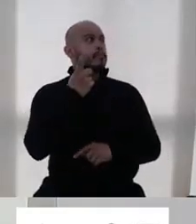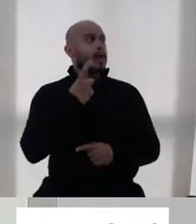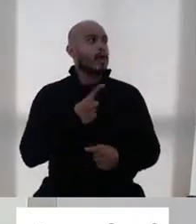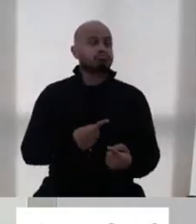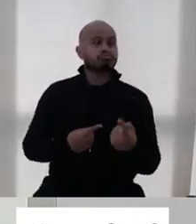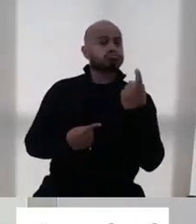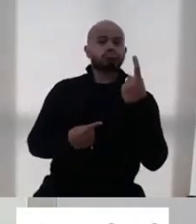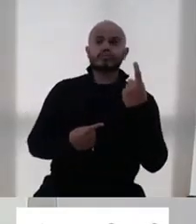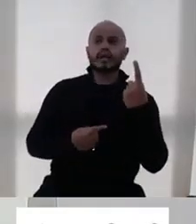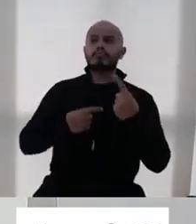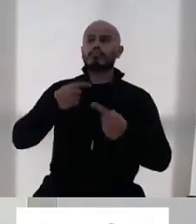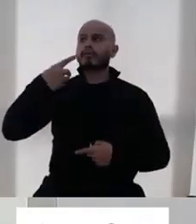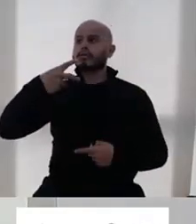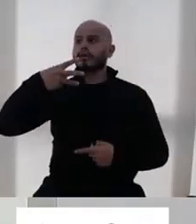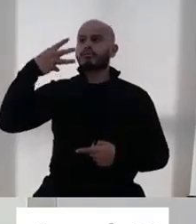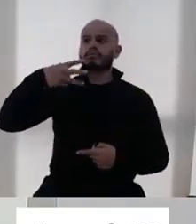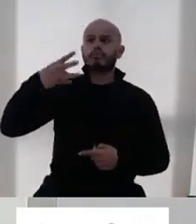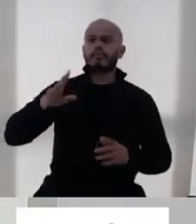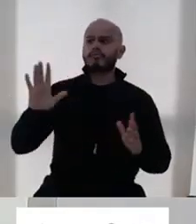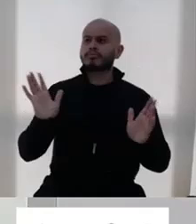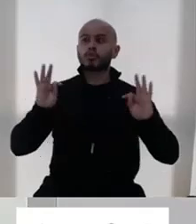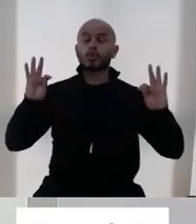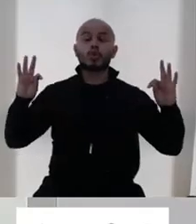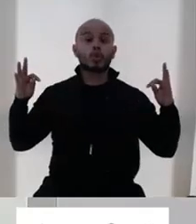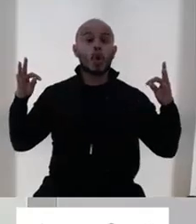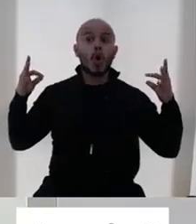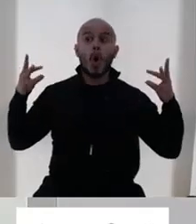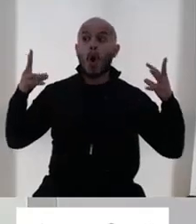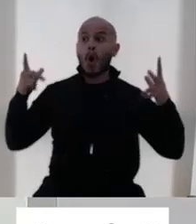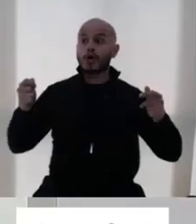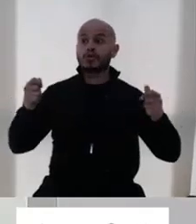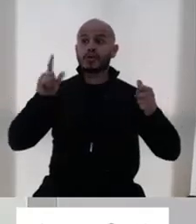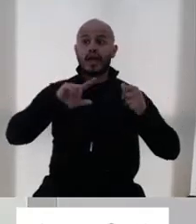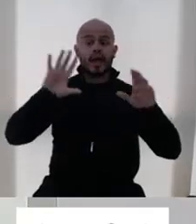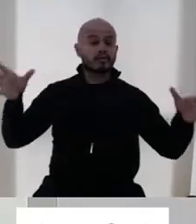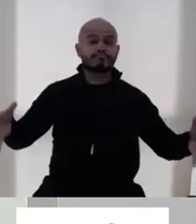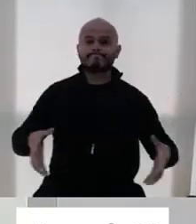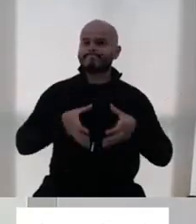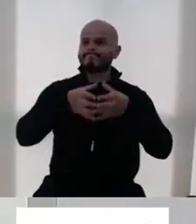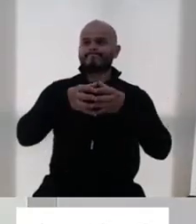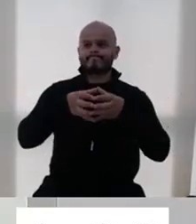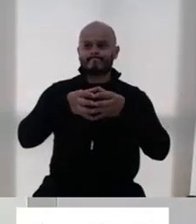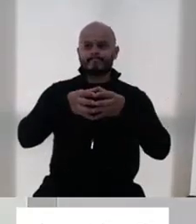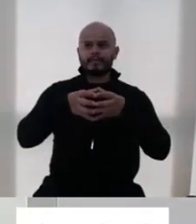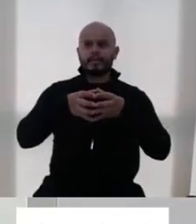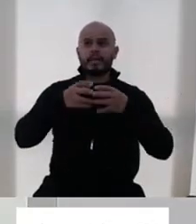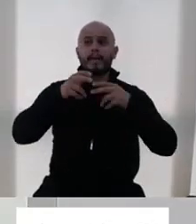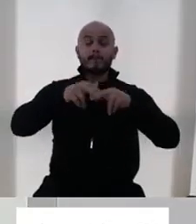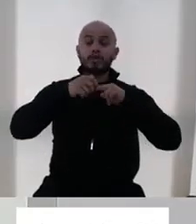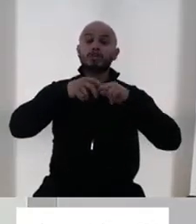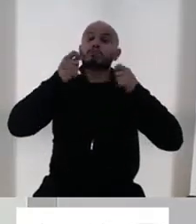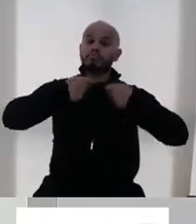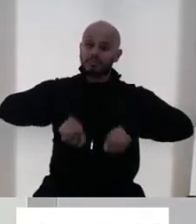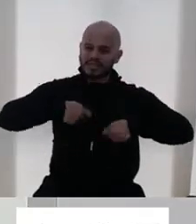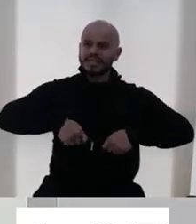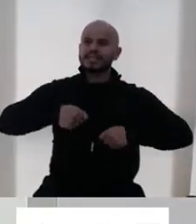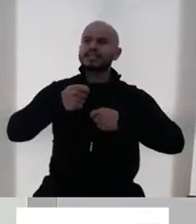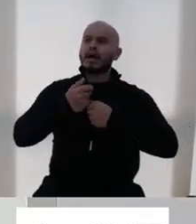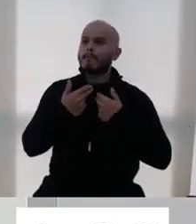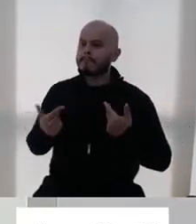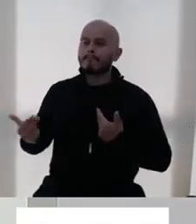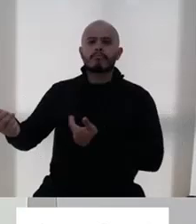os segundos, nem os terceiros, todos. Somos uma unidade e assim devemos tratar. Há